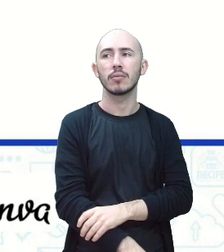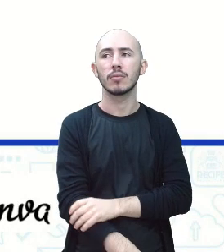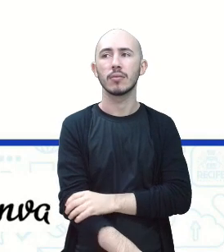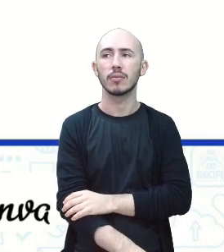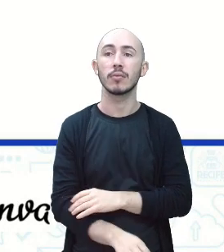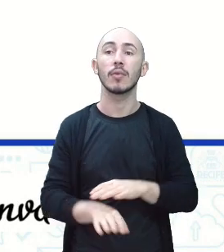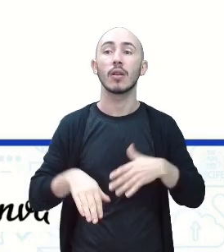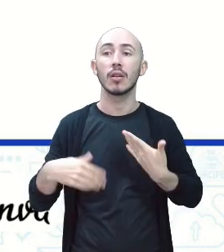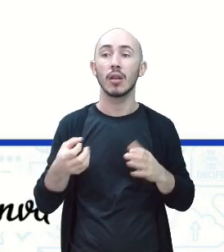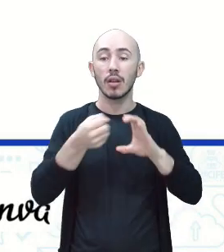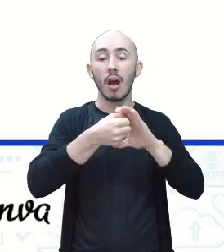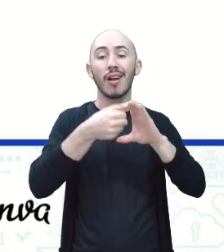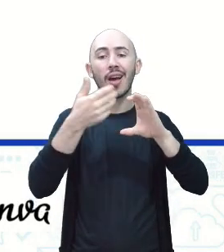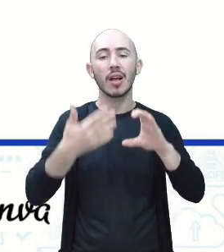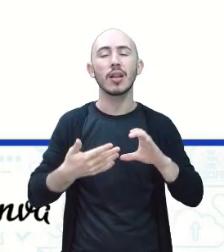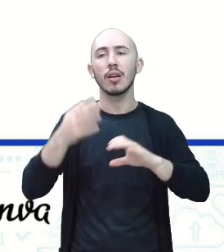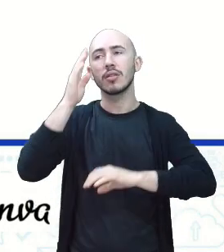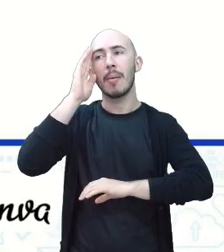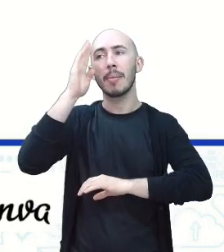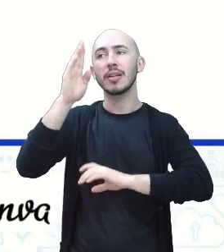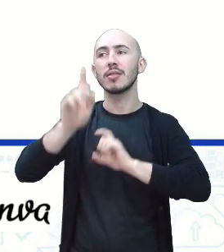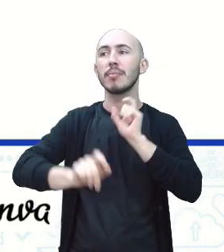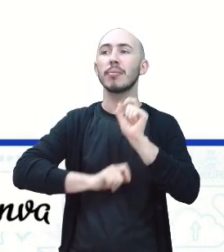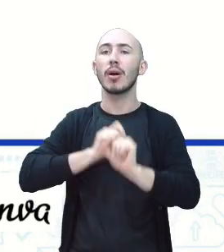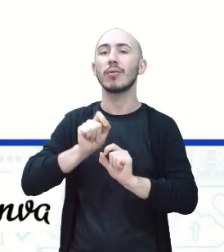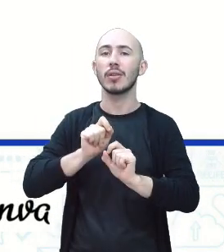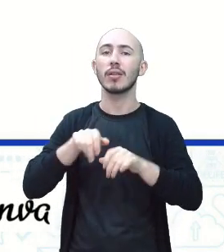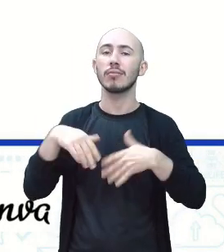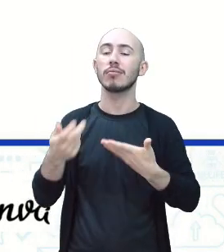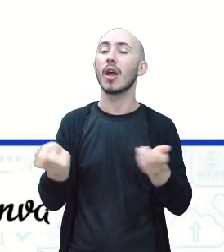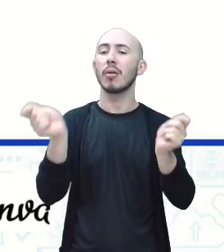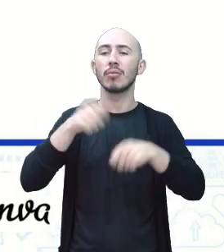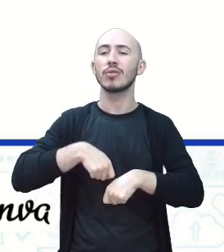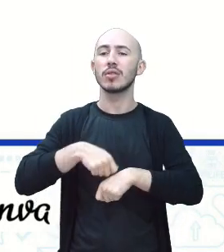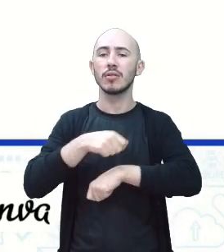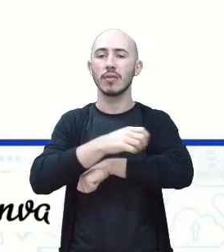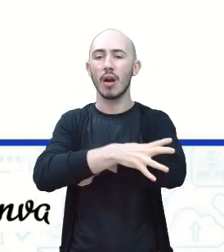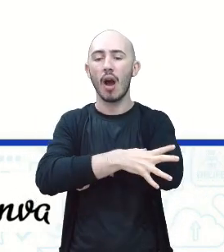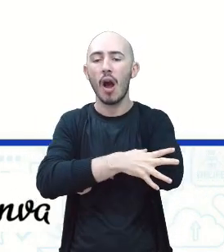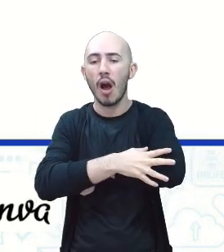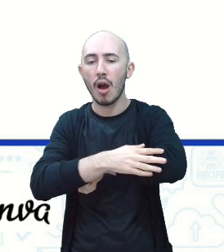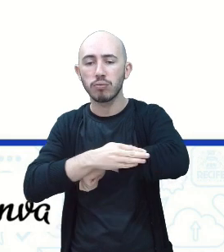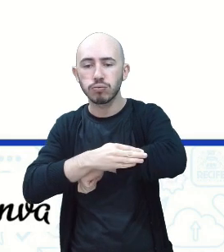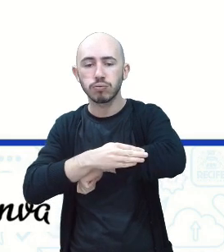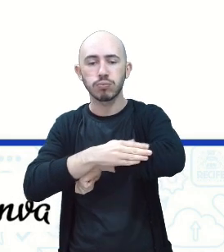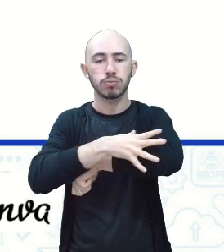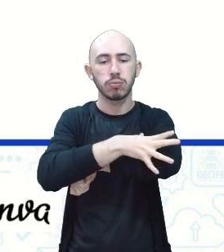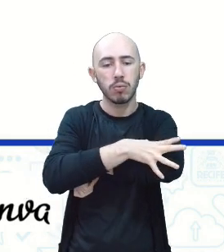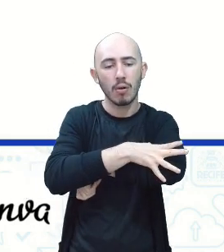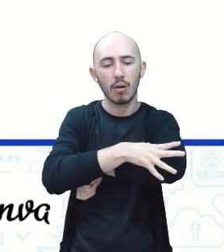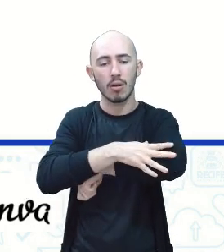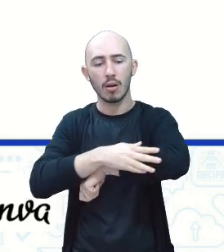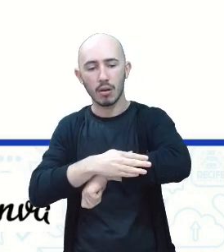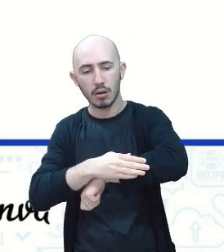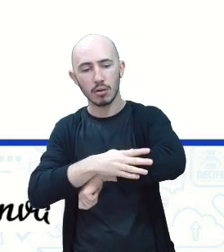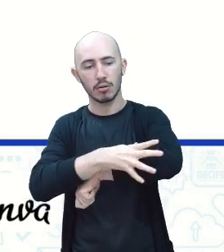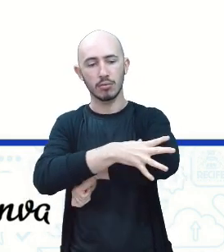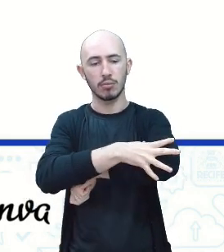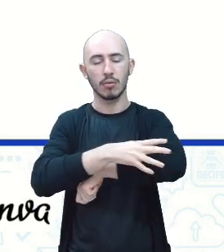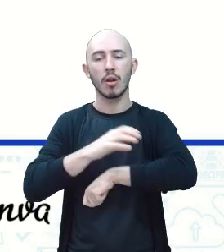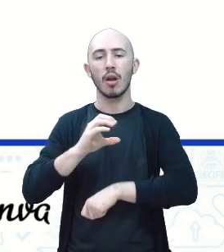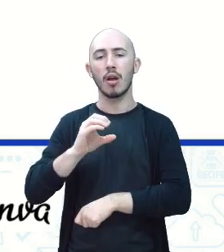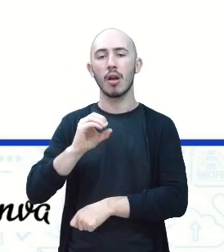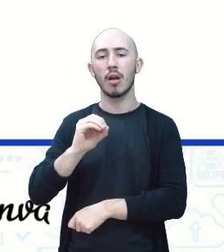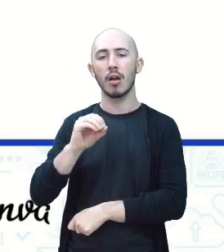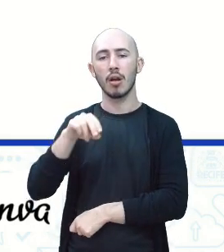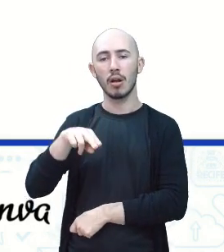principal característica é a capacidade de contração, ou seja, contrair. Aquilo que eu disse a vocês, né?